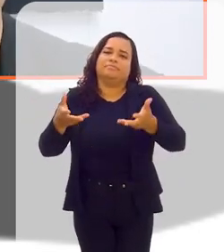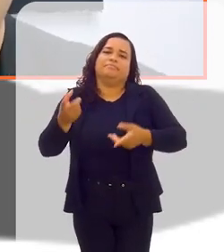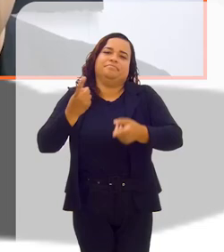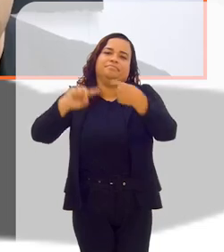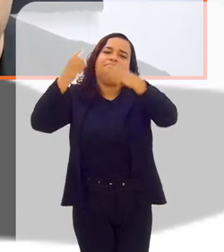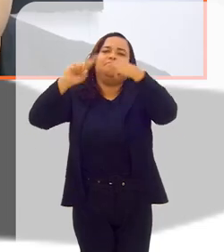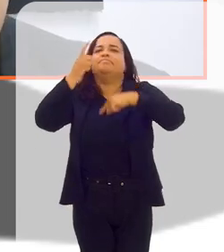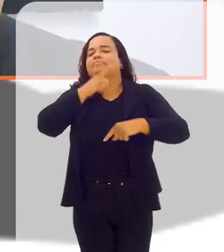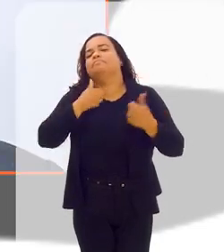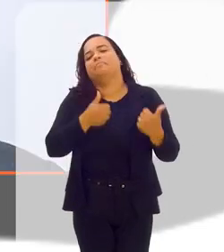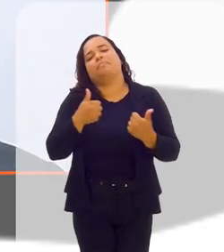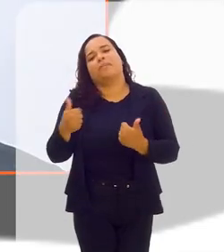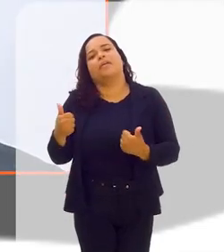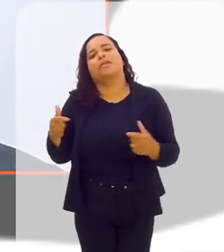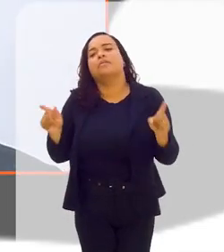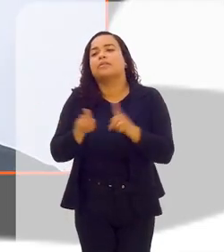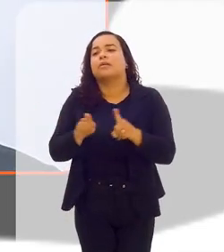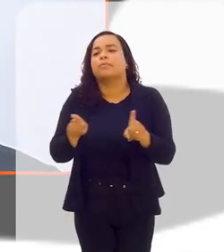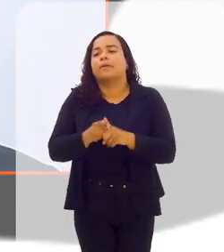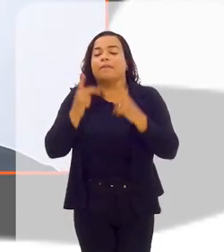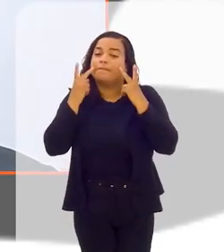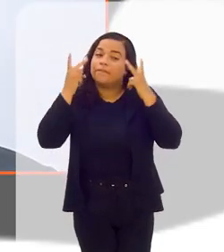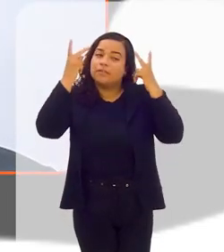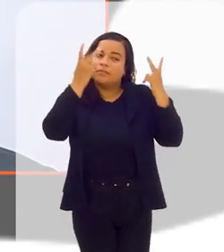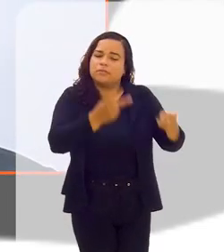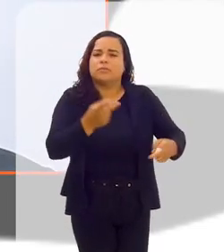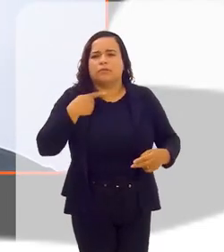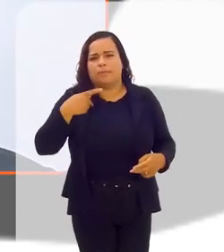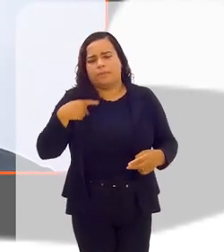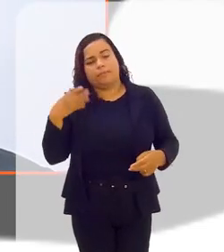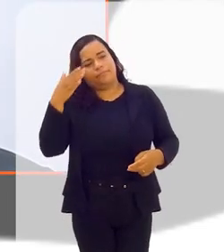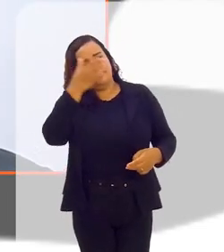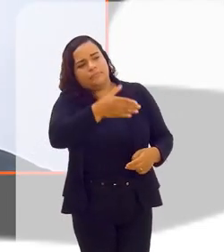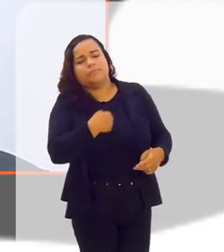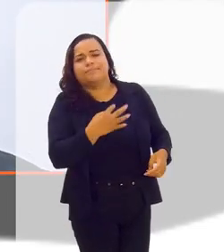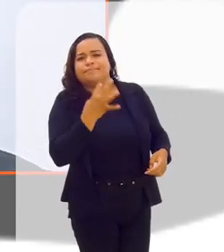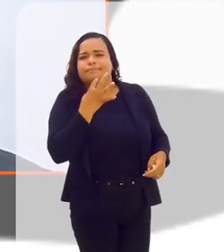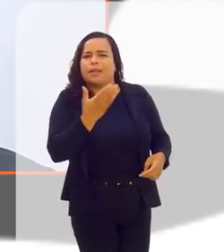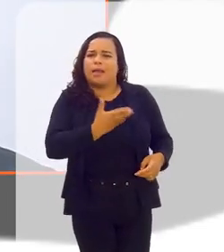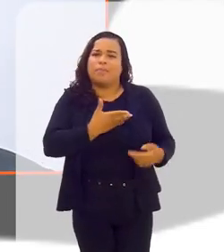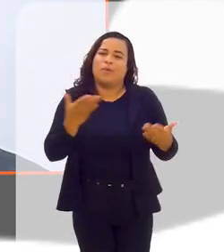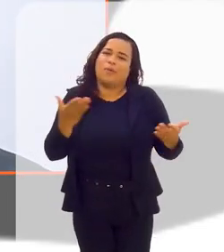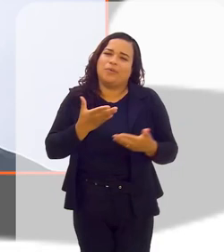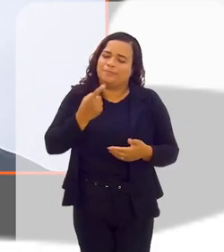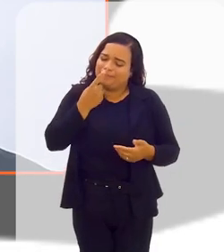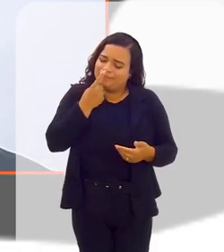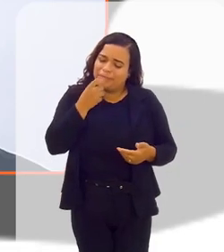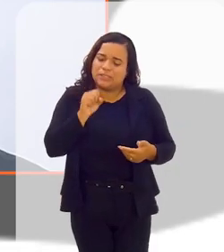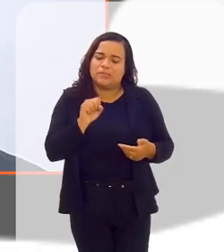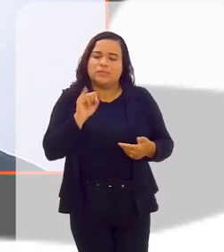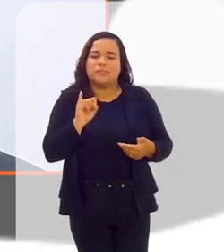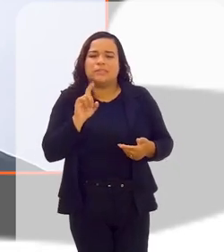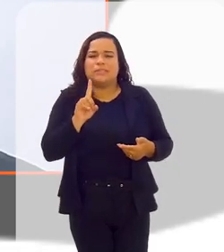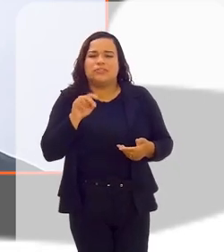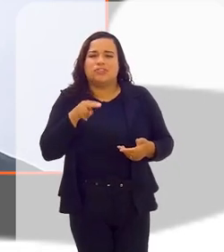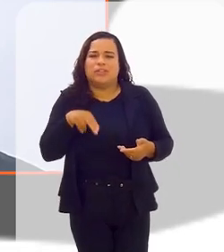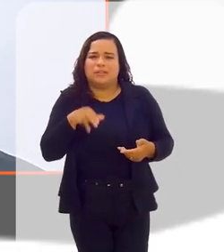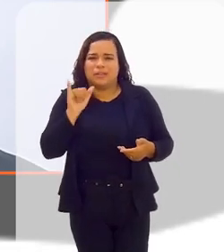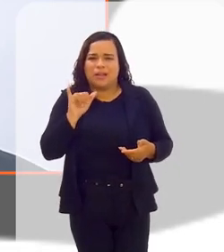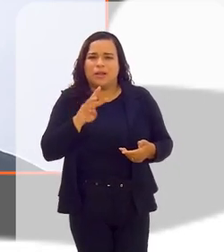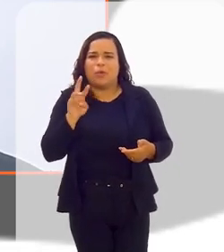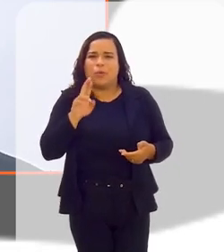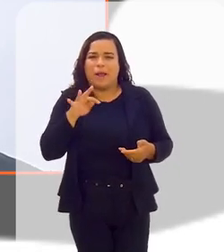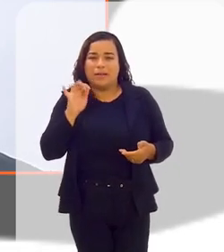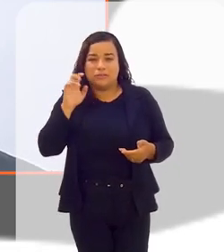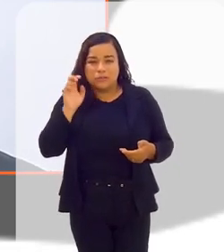projeto. Inclusive, né, dentro de uma dessas minhas visitas no começo, eu conheci um grande amigo meu, que é o Sidney Wellington,